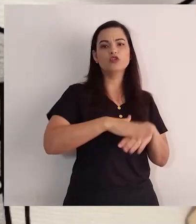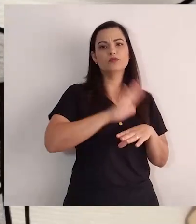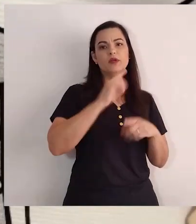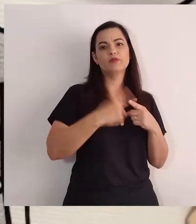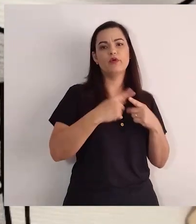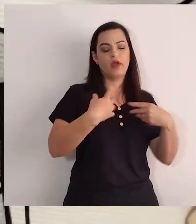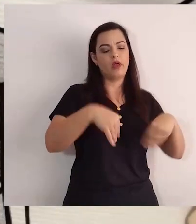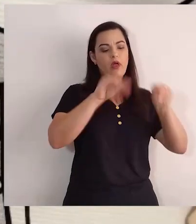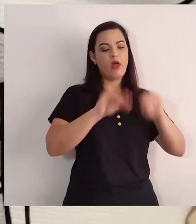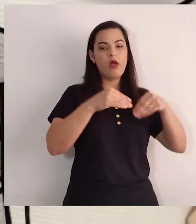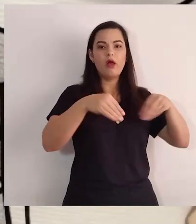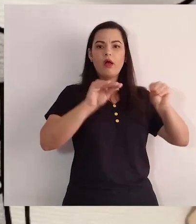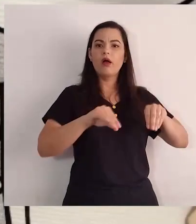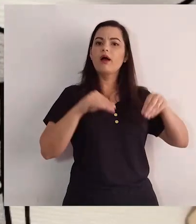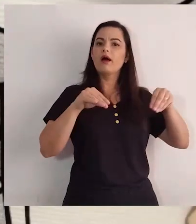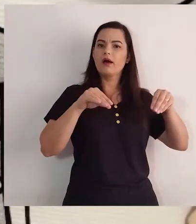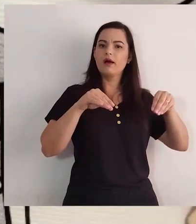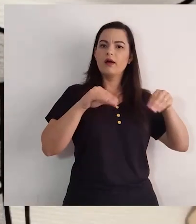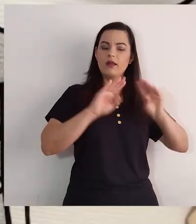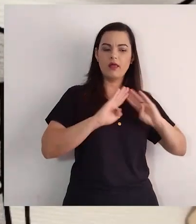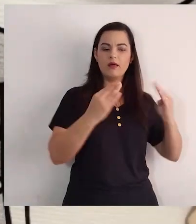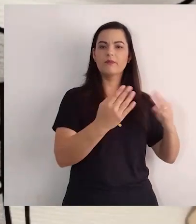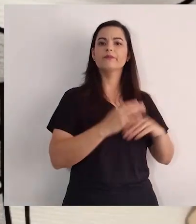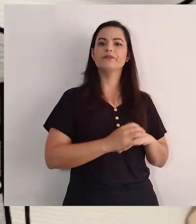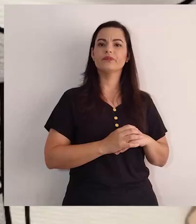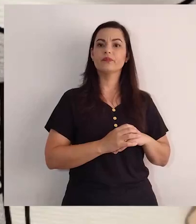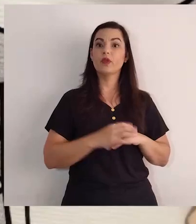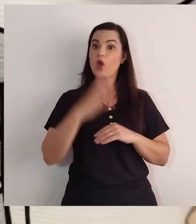E o lobo chegou e bateu.